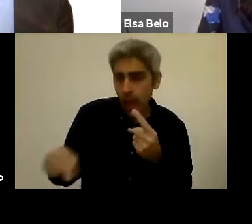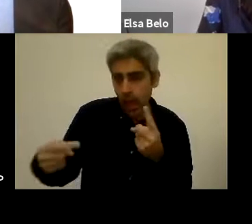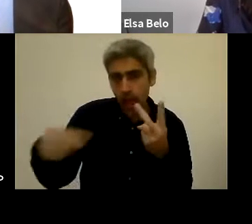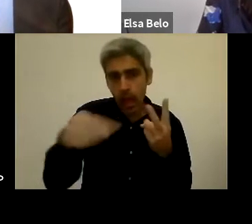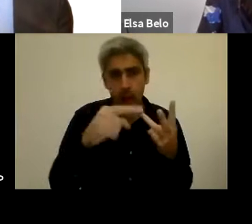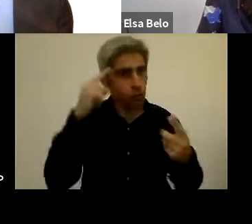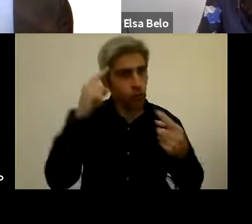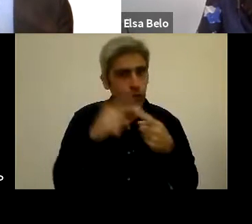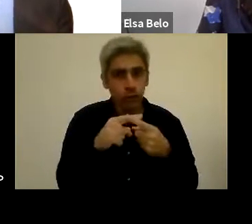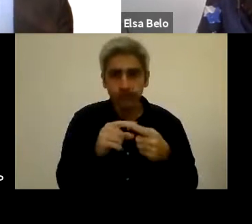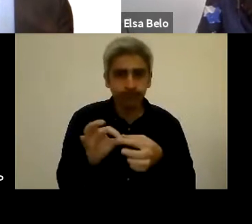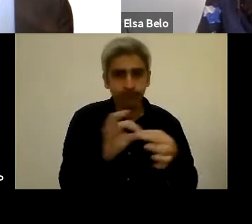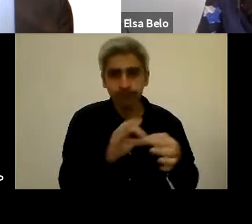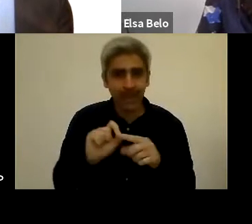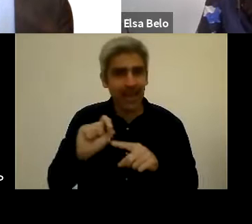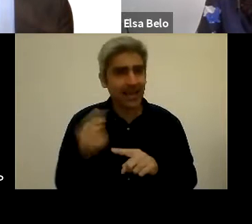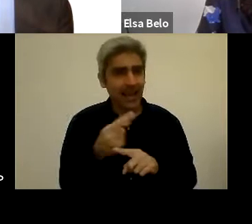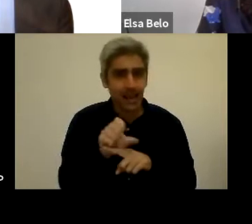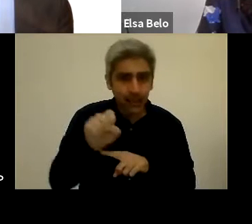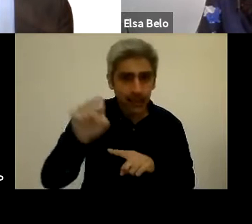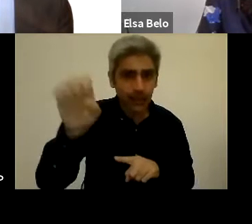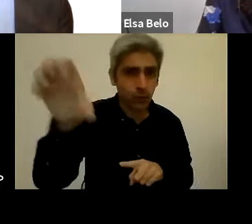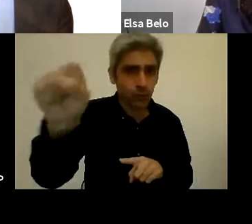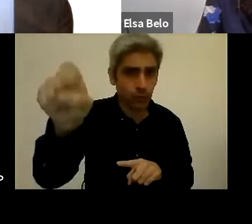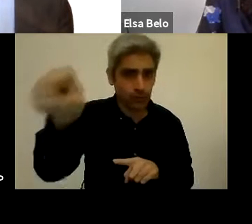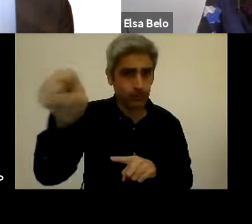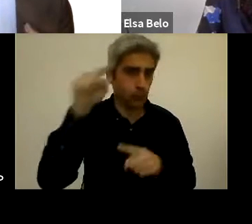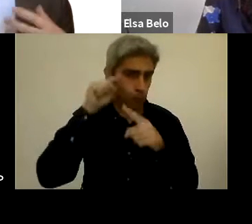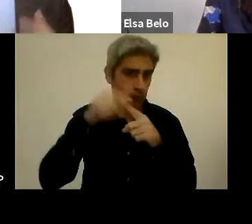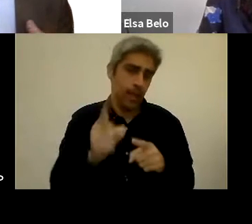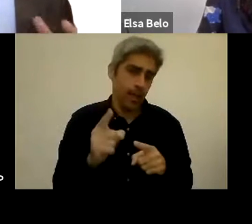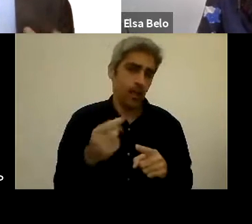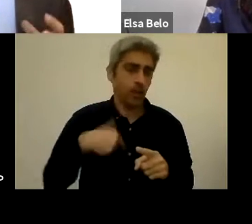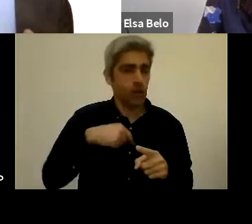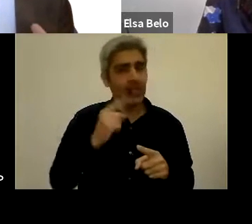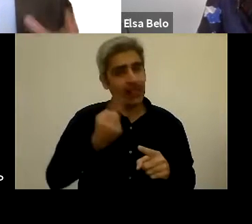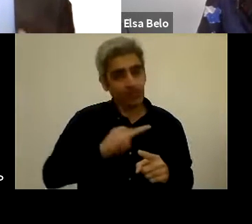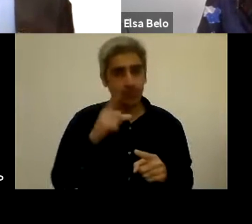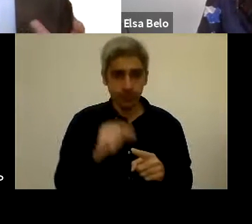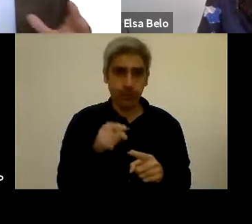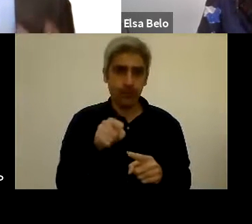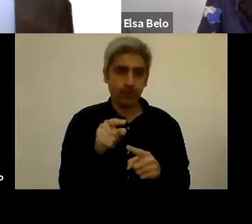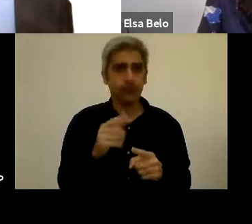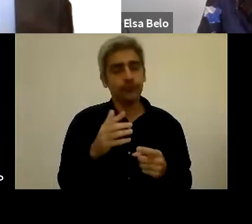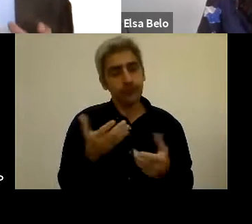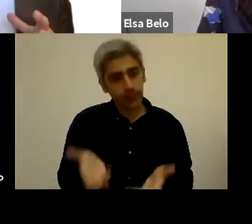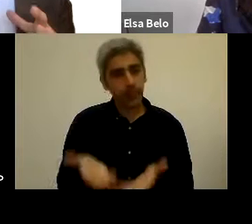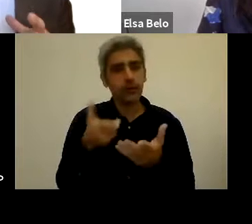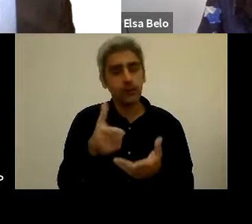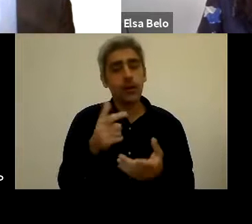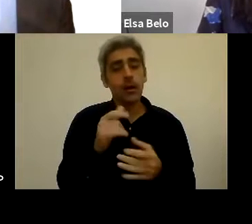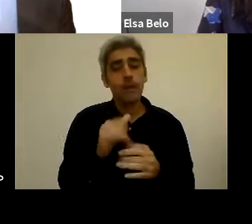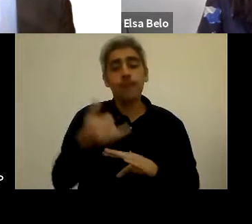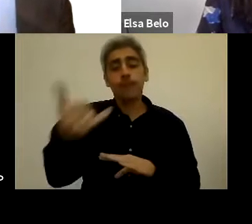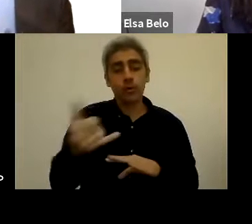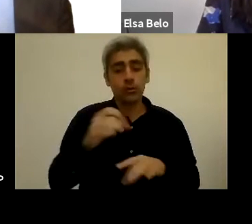rapidamente chegar lá, acho que era algo que devíamos também deixar que é deixar que o pós-pandemia